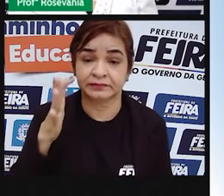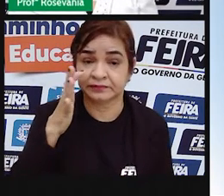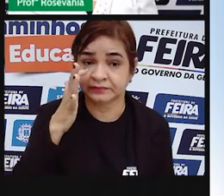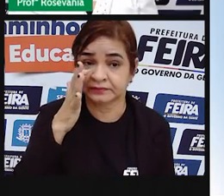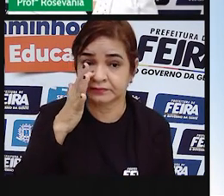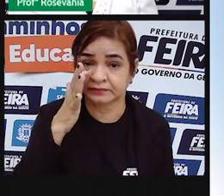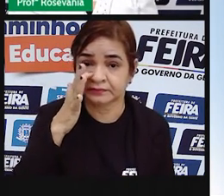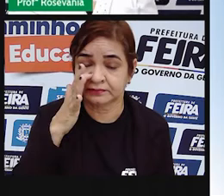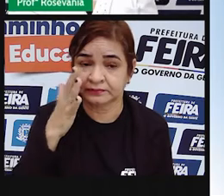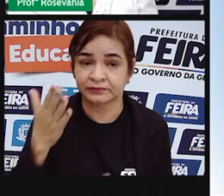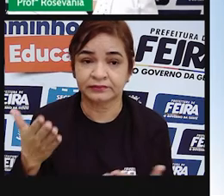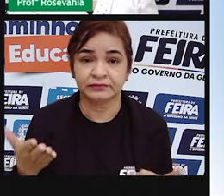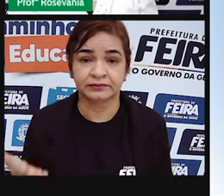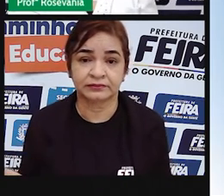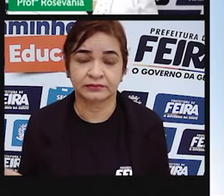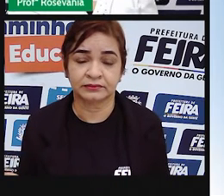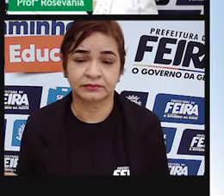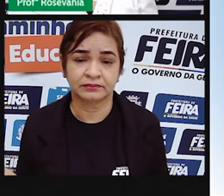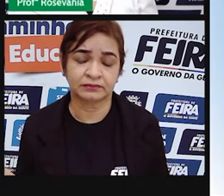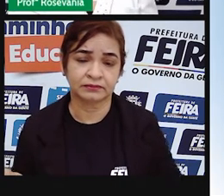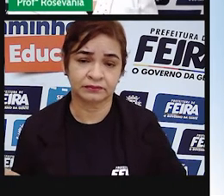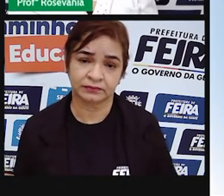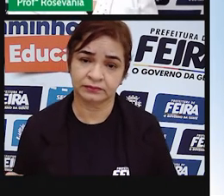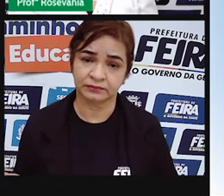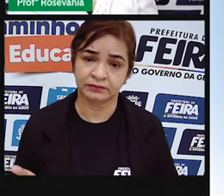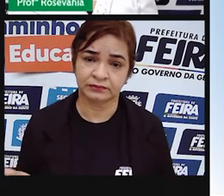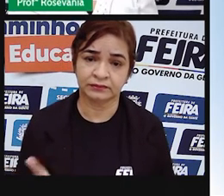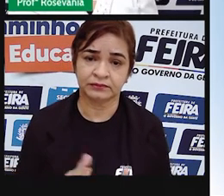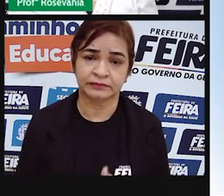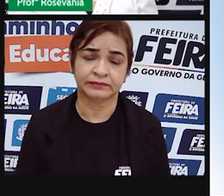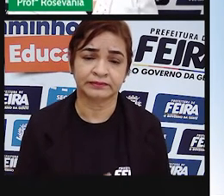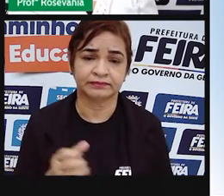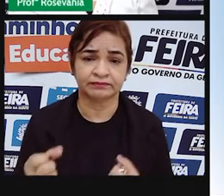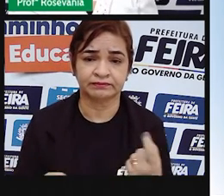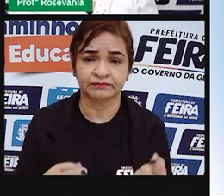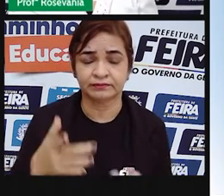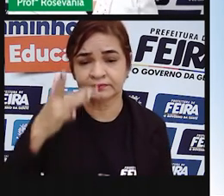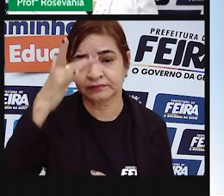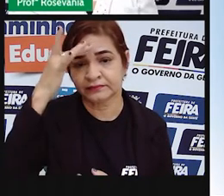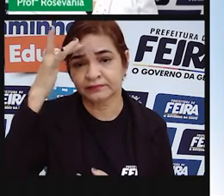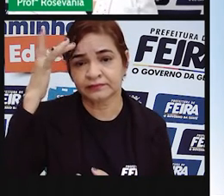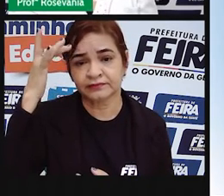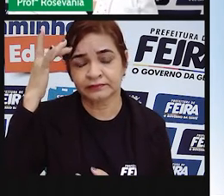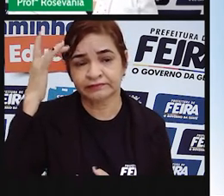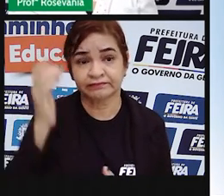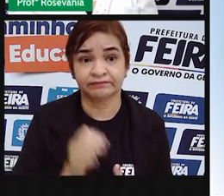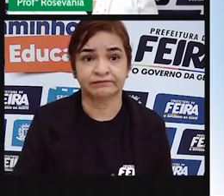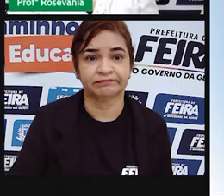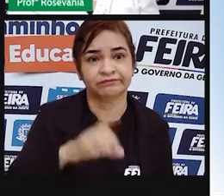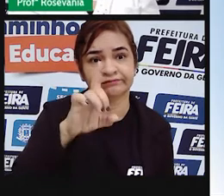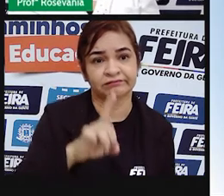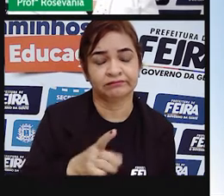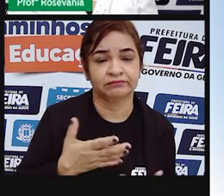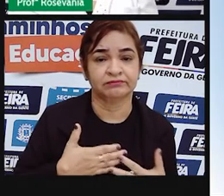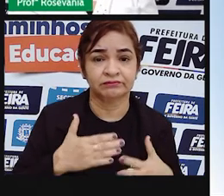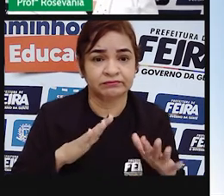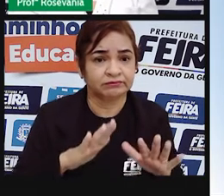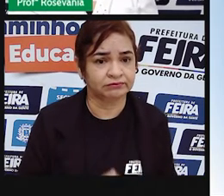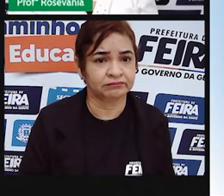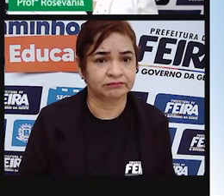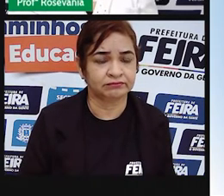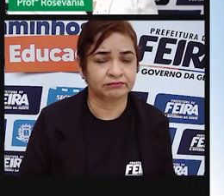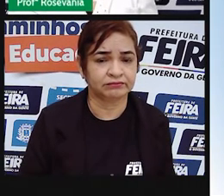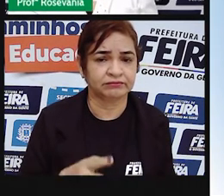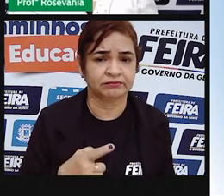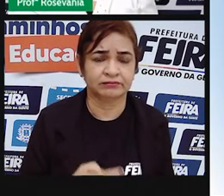essa questão do povo não pode ir né hoje a gente está vivendo um momento que algumas pessoas estão pedindo para que bosta ditadura né Eu não sei